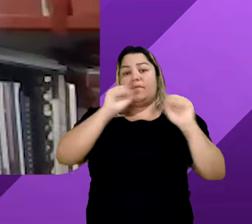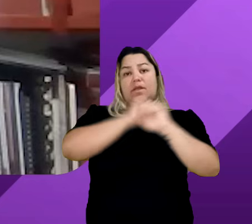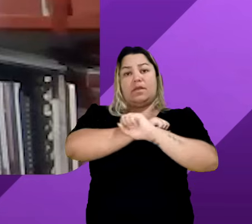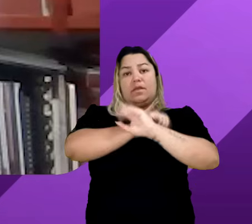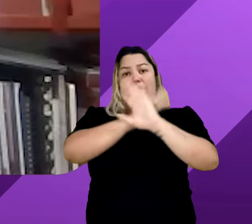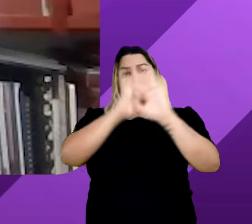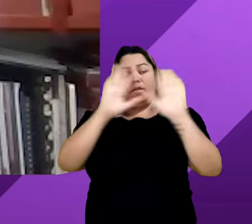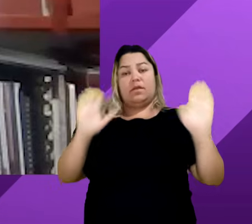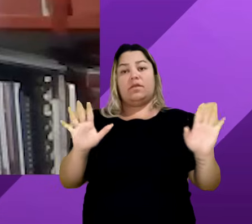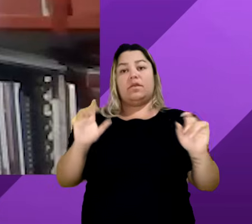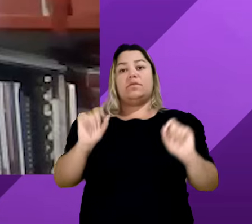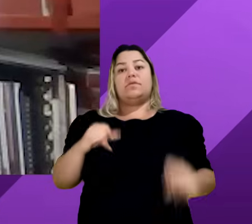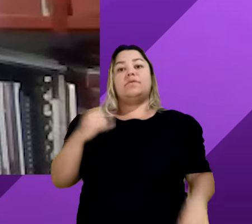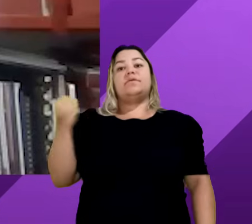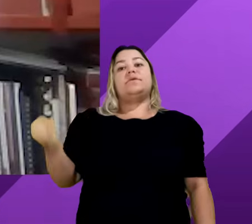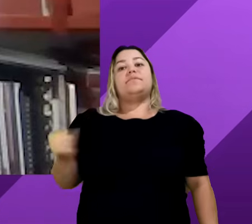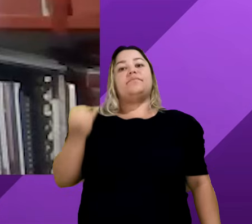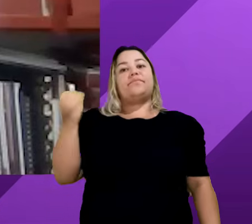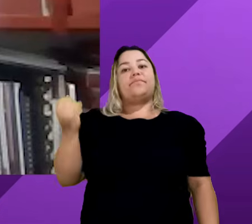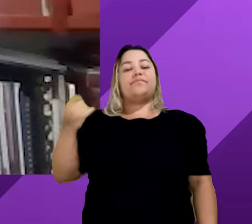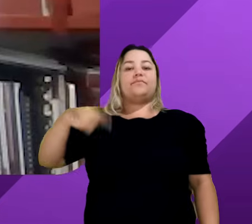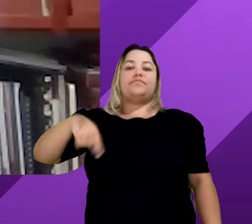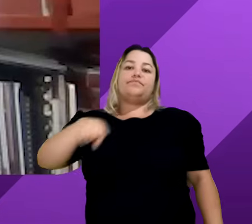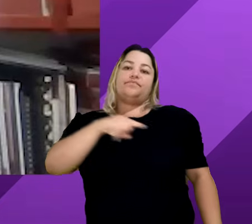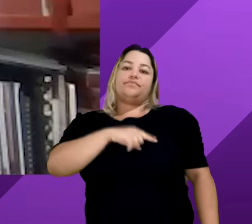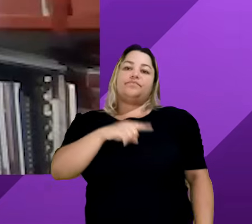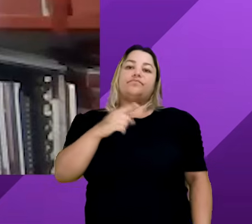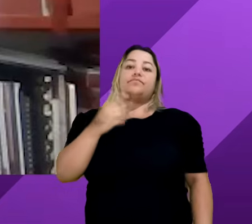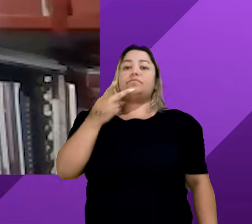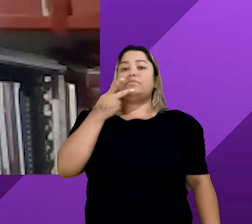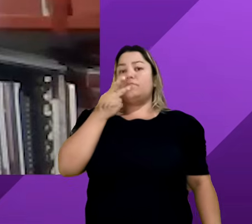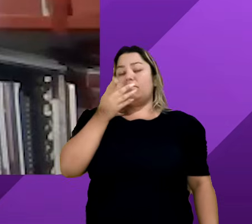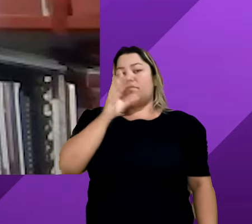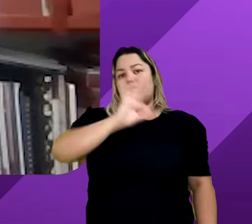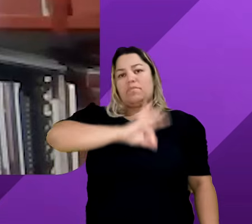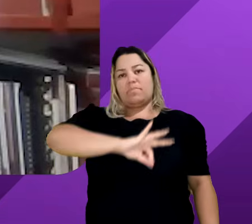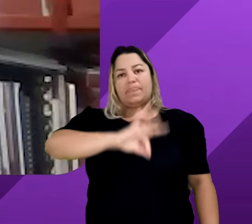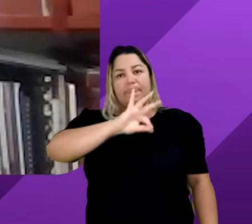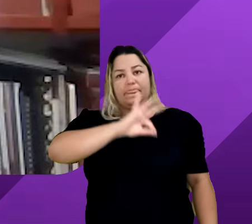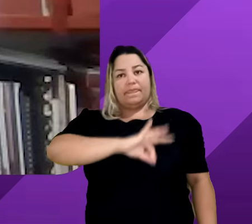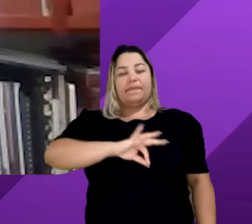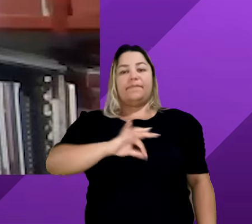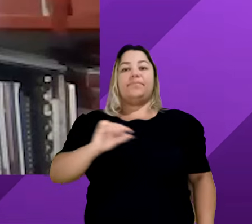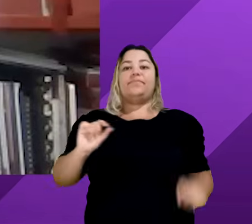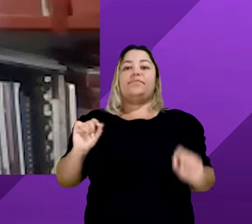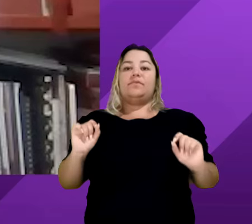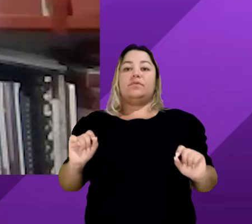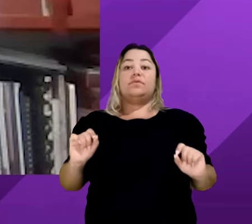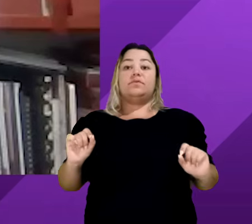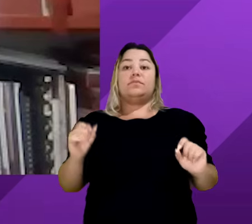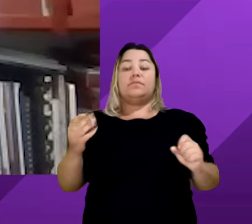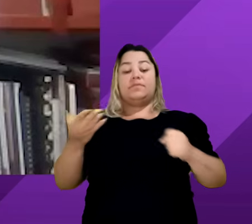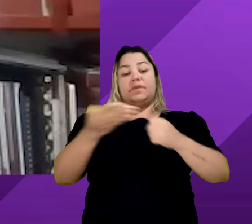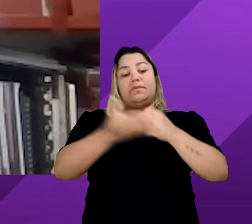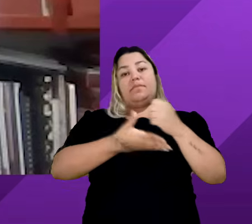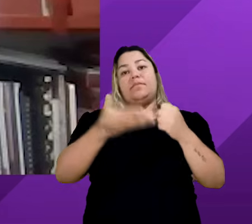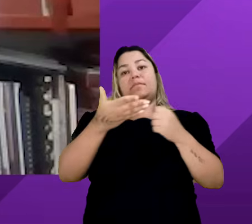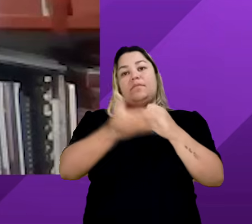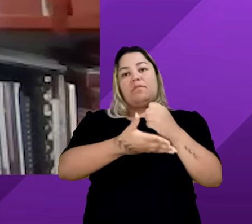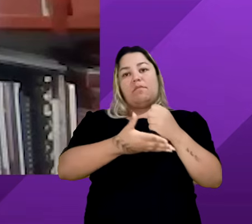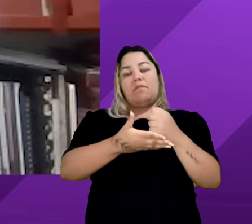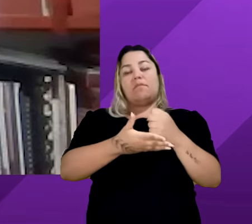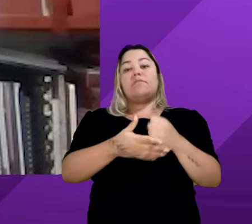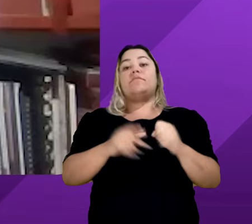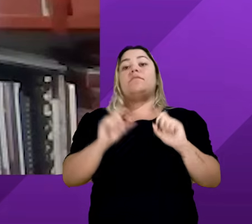importante a gente saber que a gente está falando de remuneração. O salário base, é aquele que